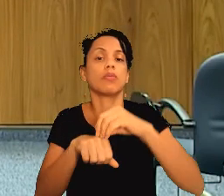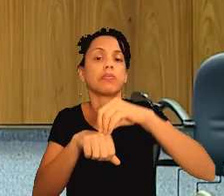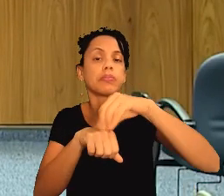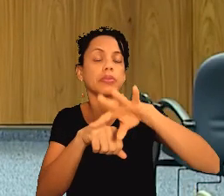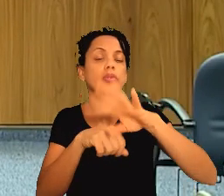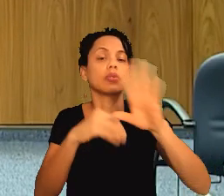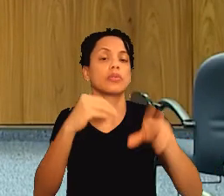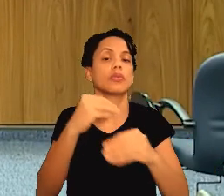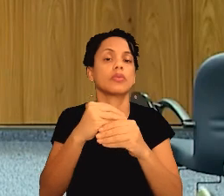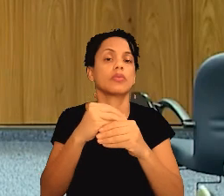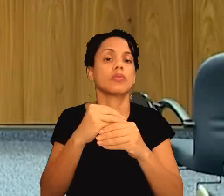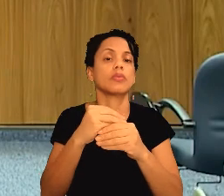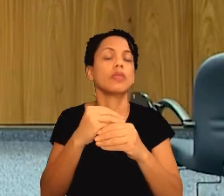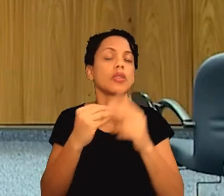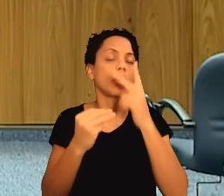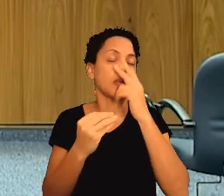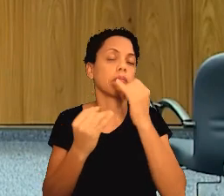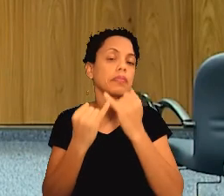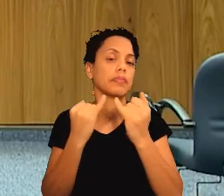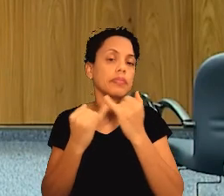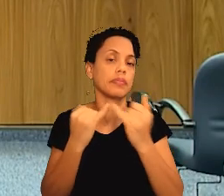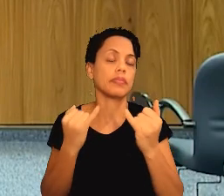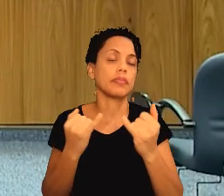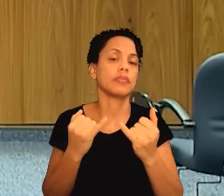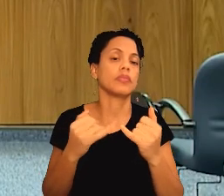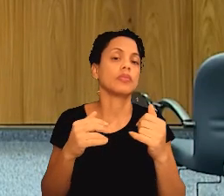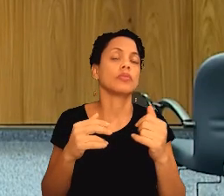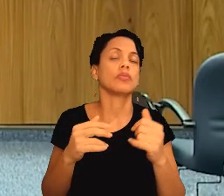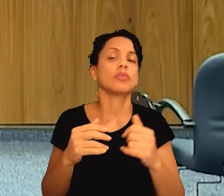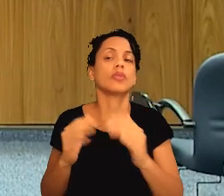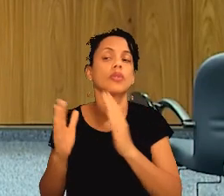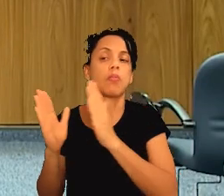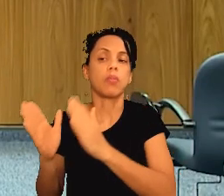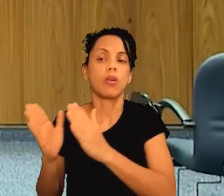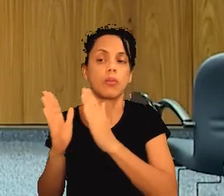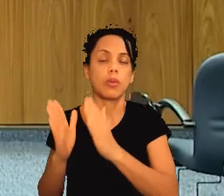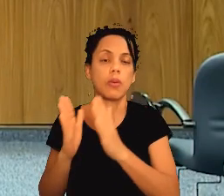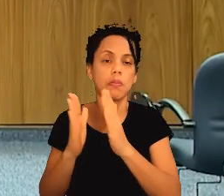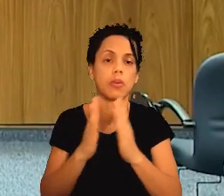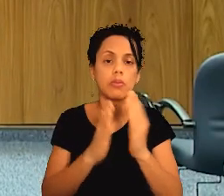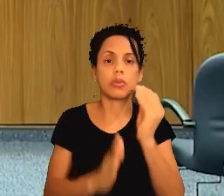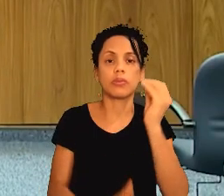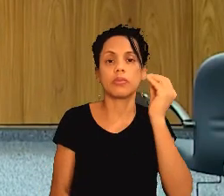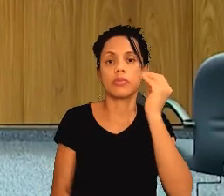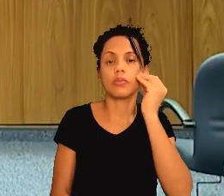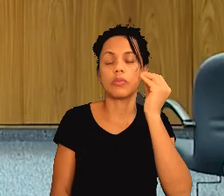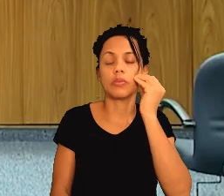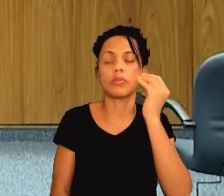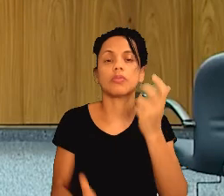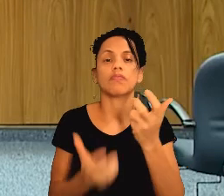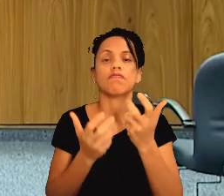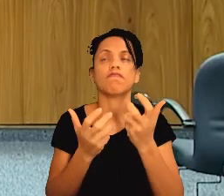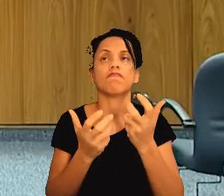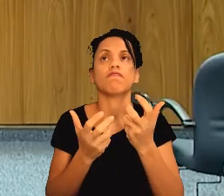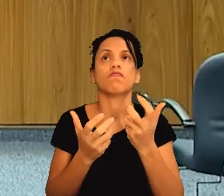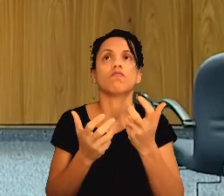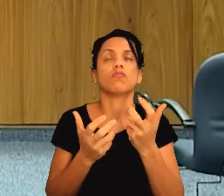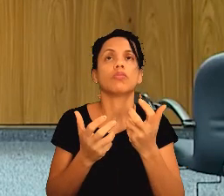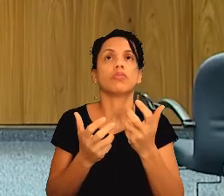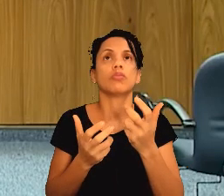recomendação, né, semelhante, de forma que, aos poucos, estava se tentando